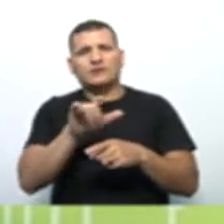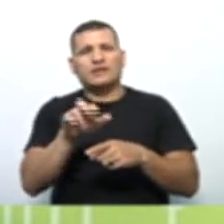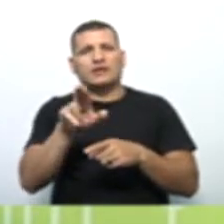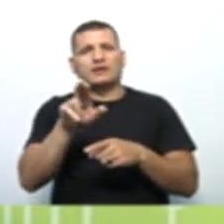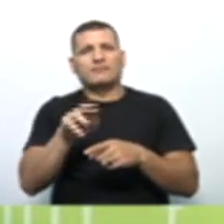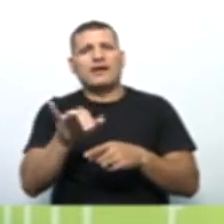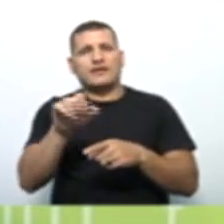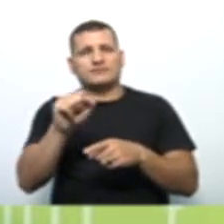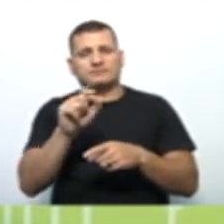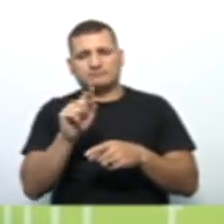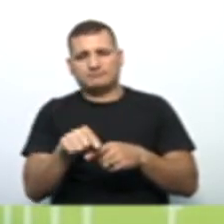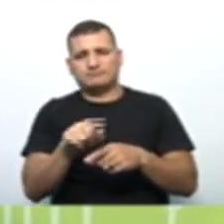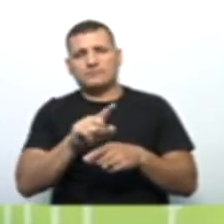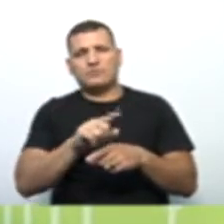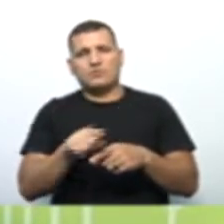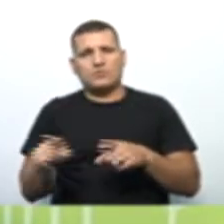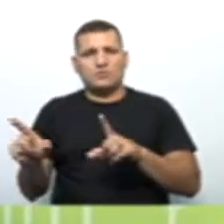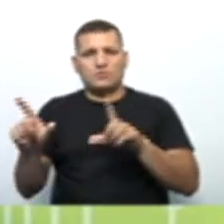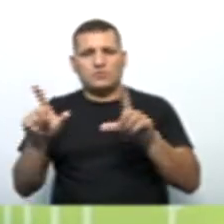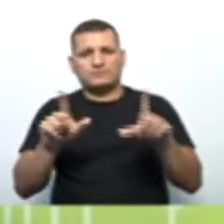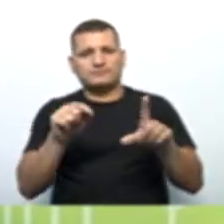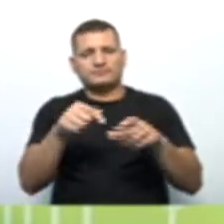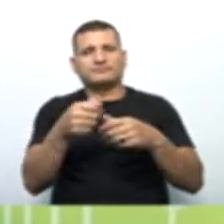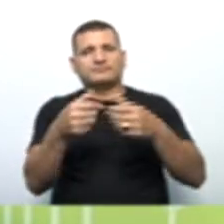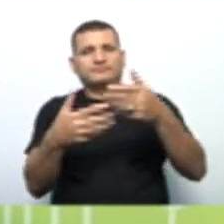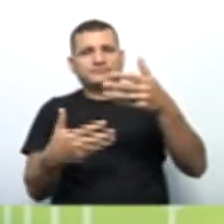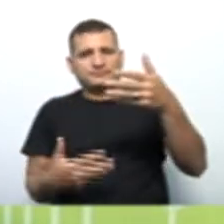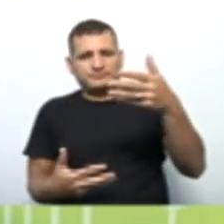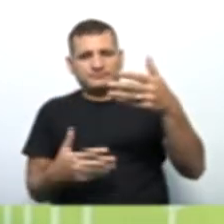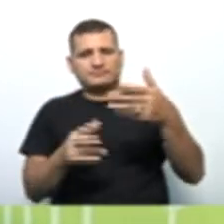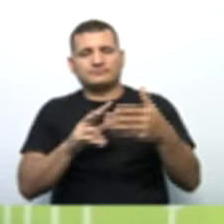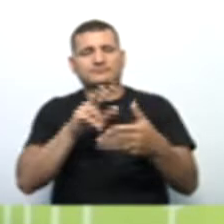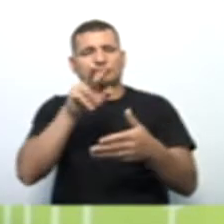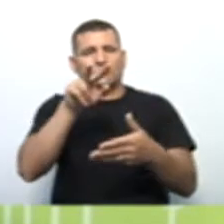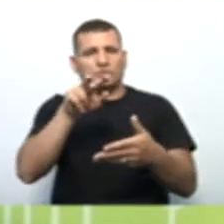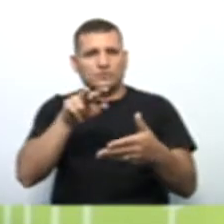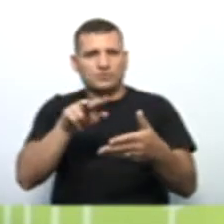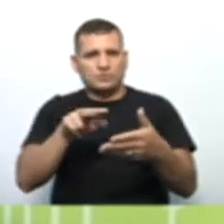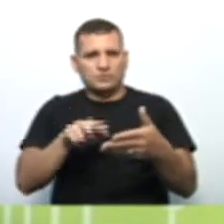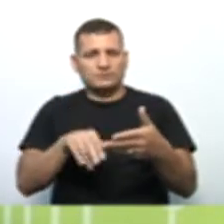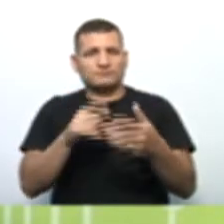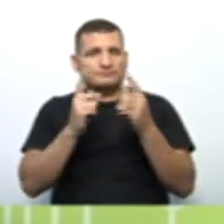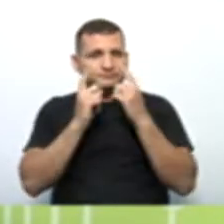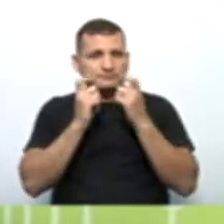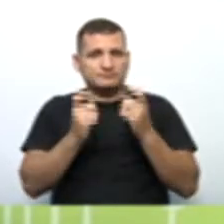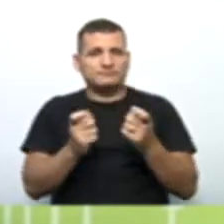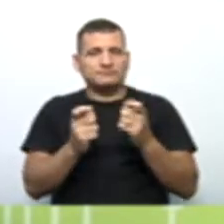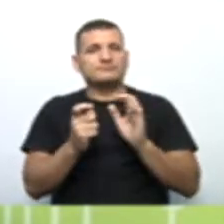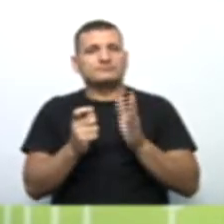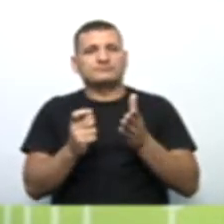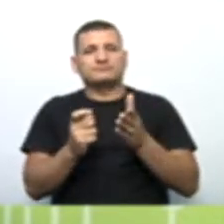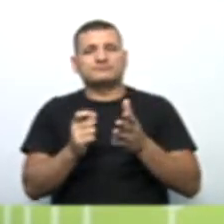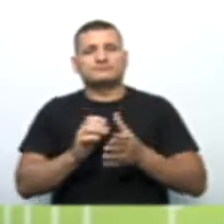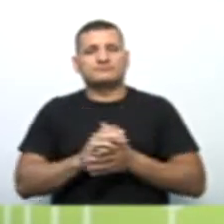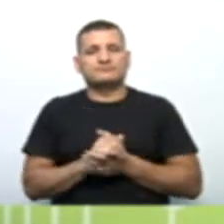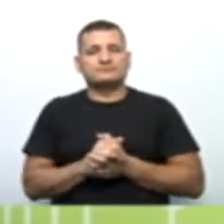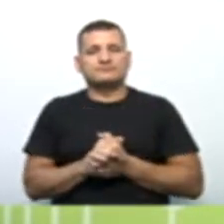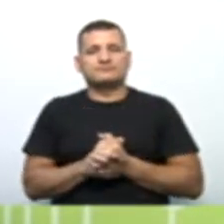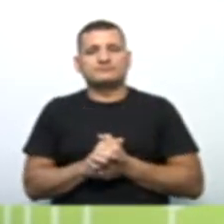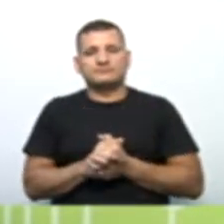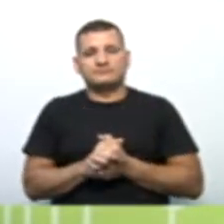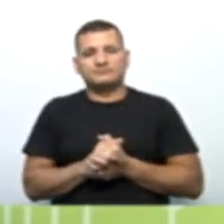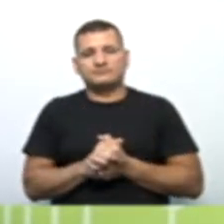pé naquela página que vai tá cheio do do texto ali ela vai ler porque ela se interessou antecipadamente ao assunto